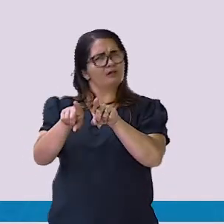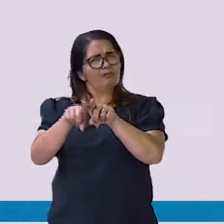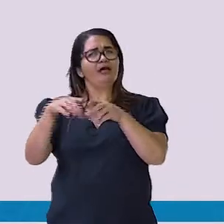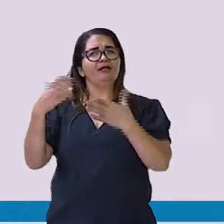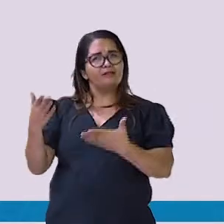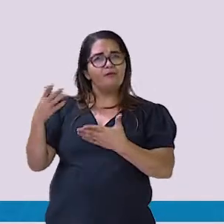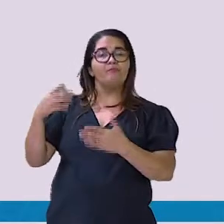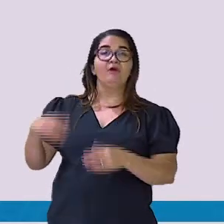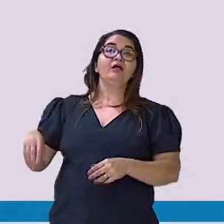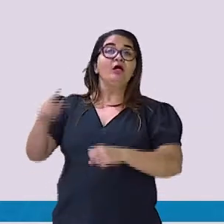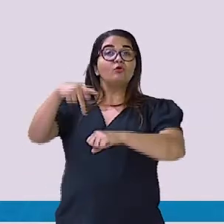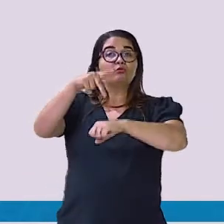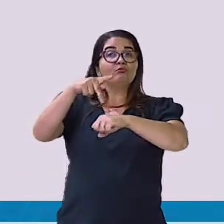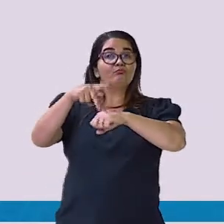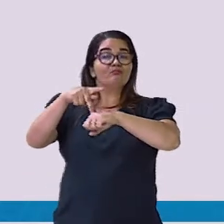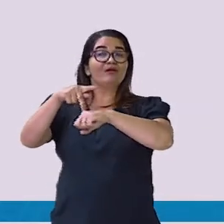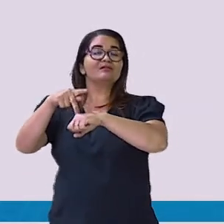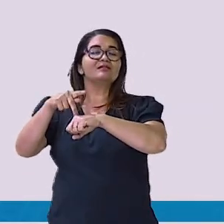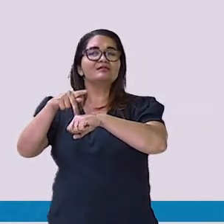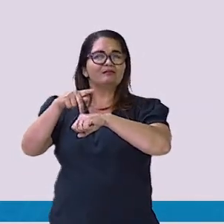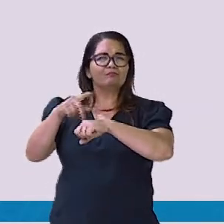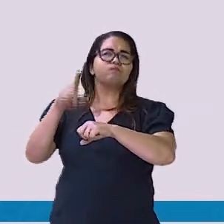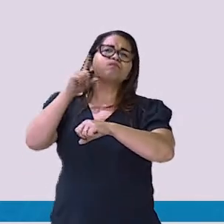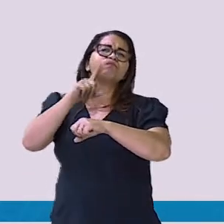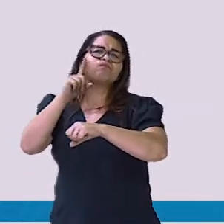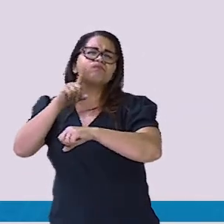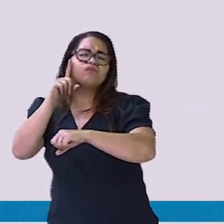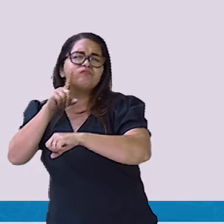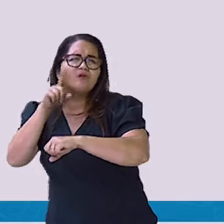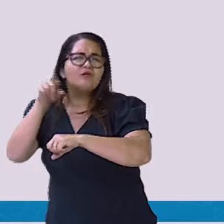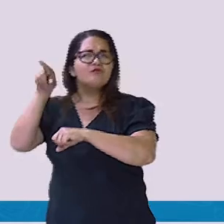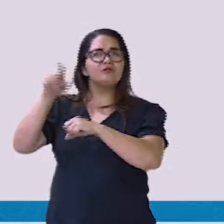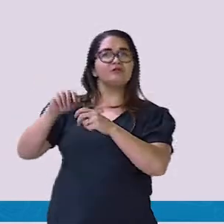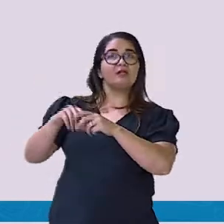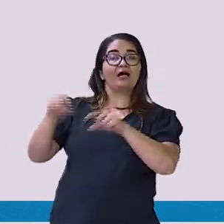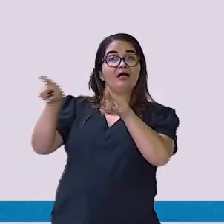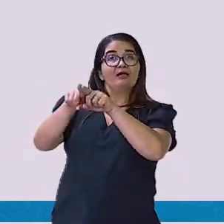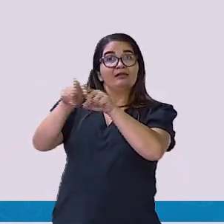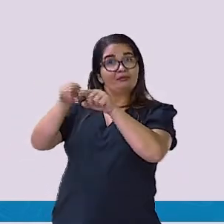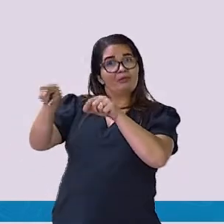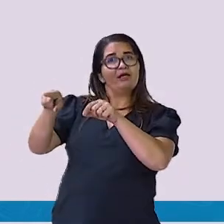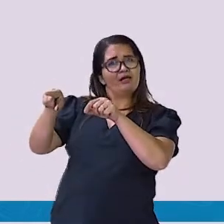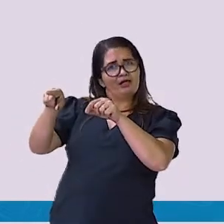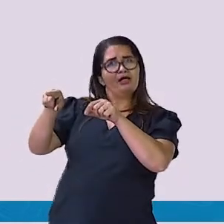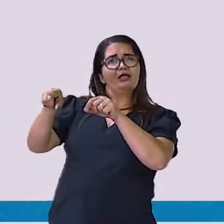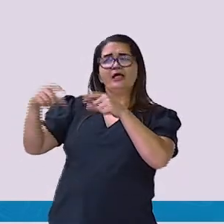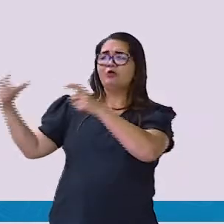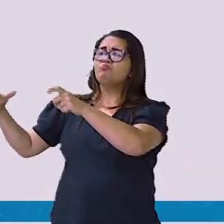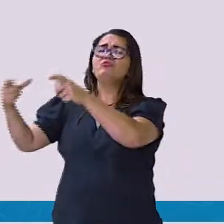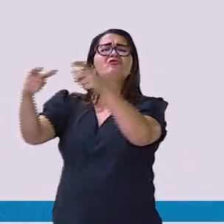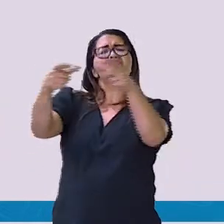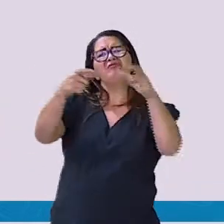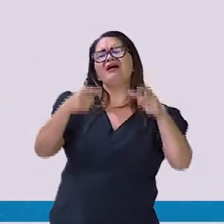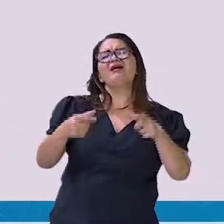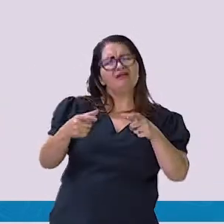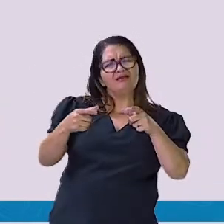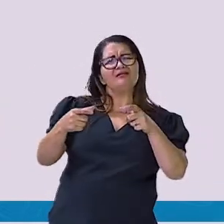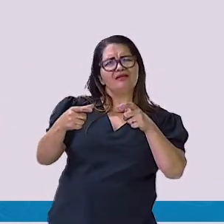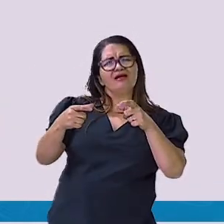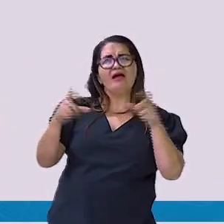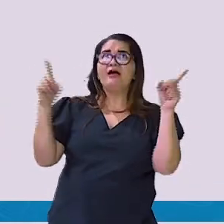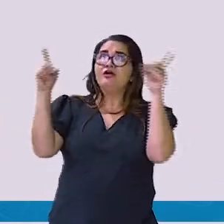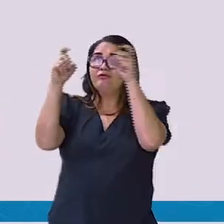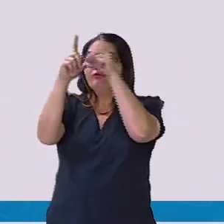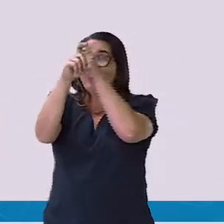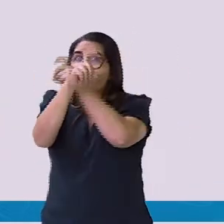nos Estados Unidos essa região aqui vai ser muito povoada devido a algumas políticas que o